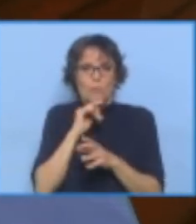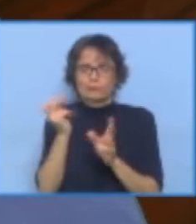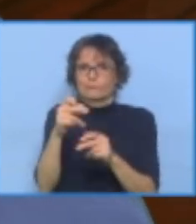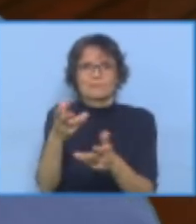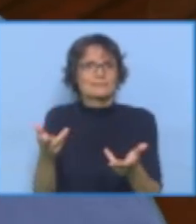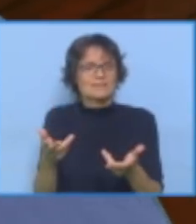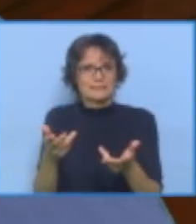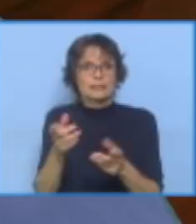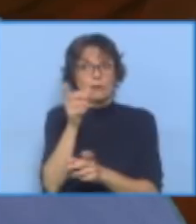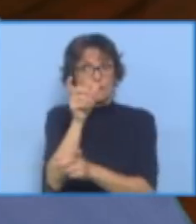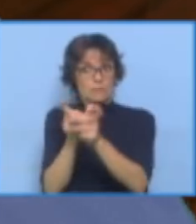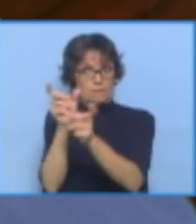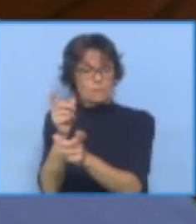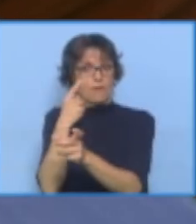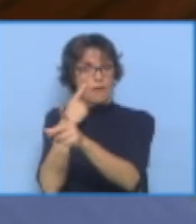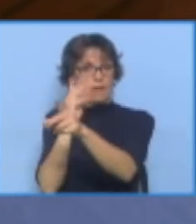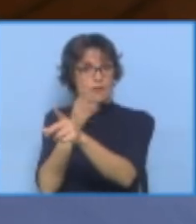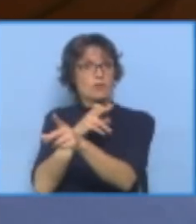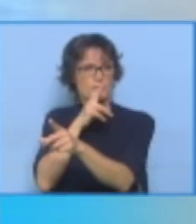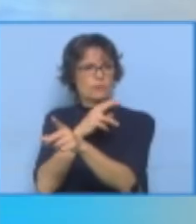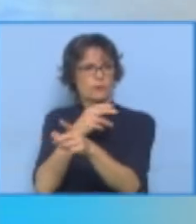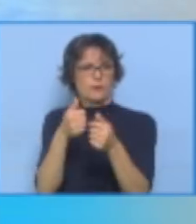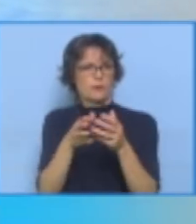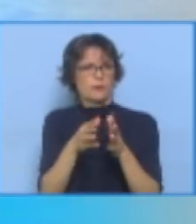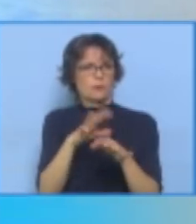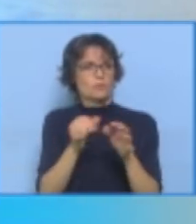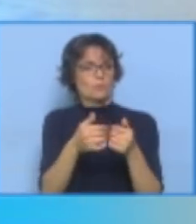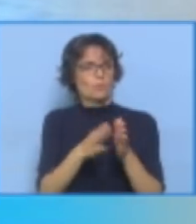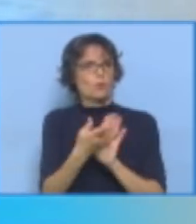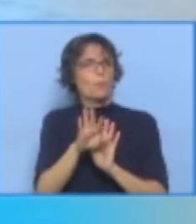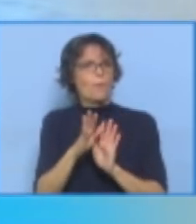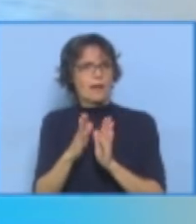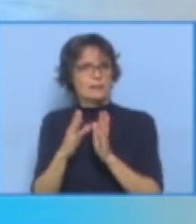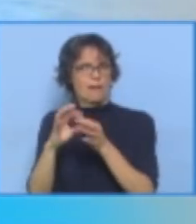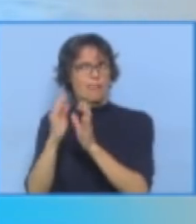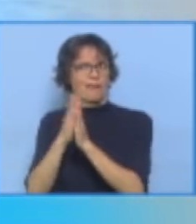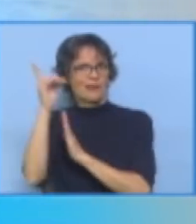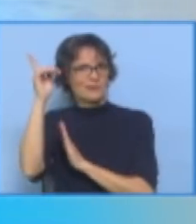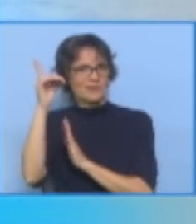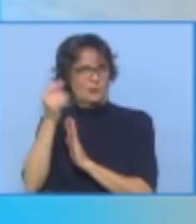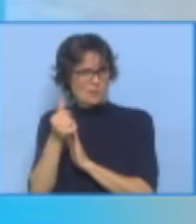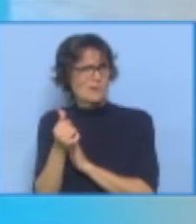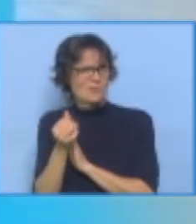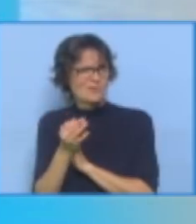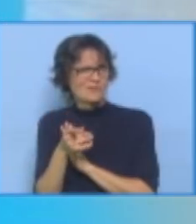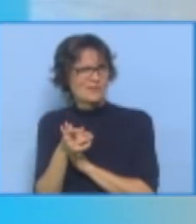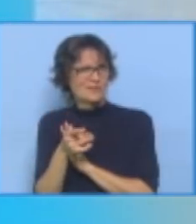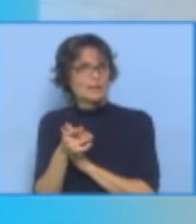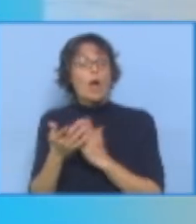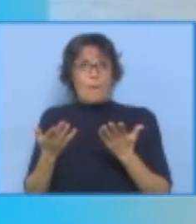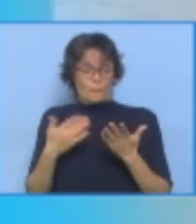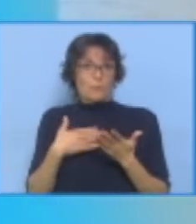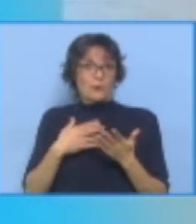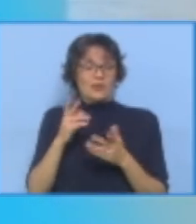muito, mas não sobre Deus. Exatamente, exatamente. Eu tenho a expectativa de que as pessoas